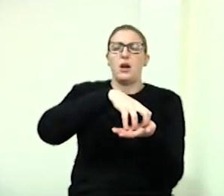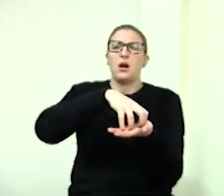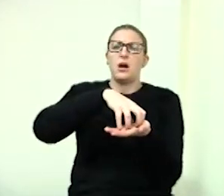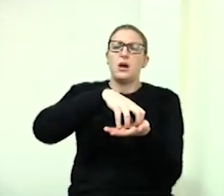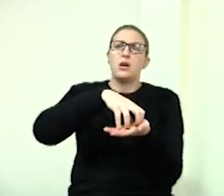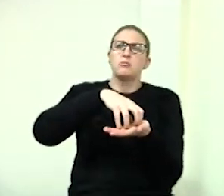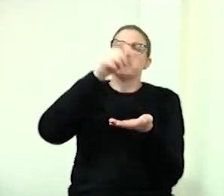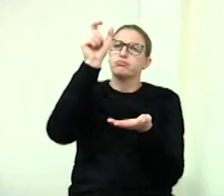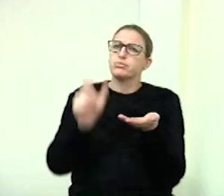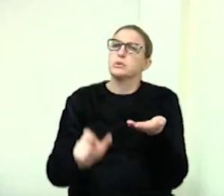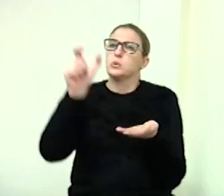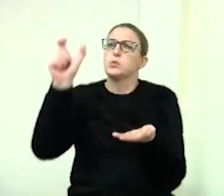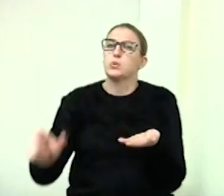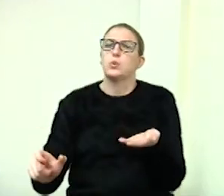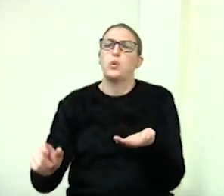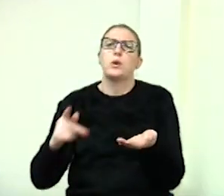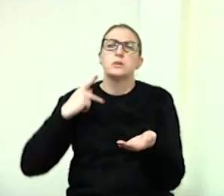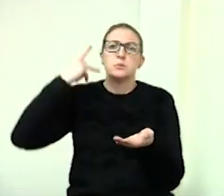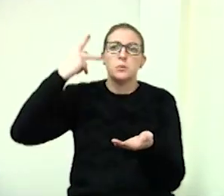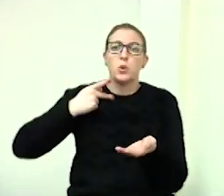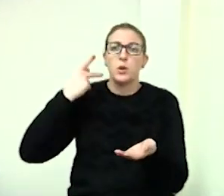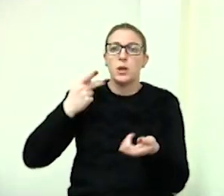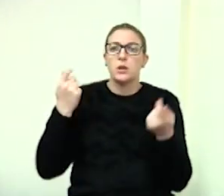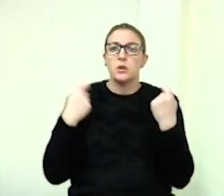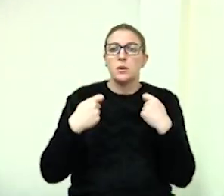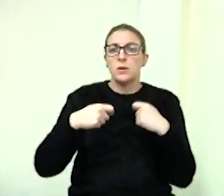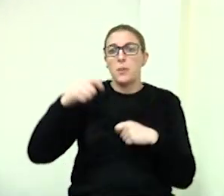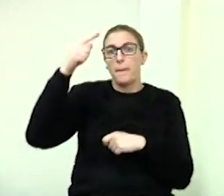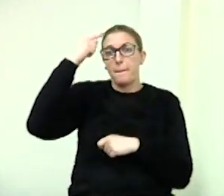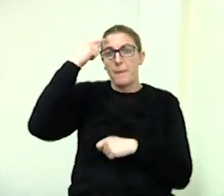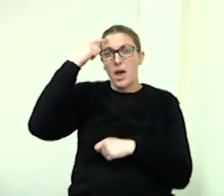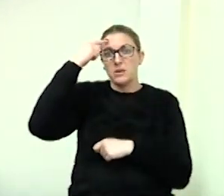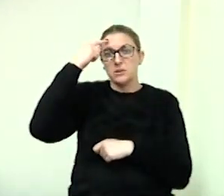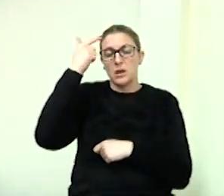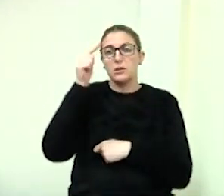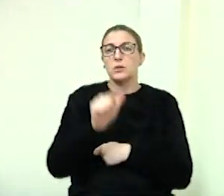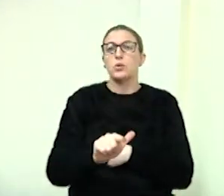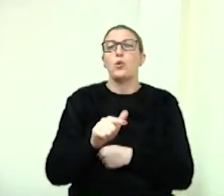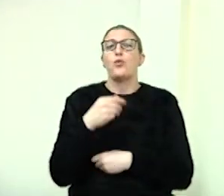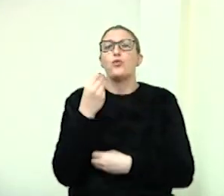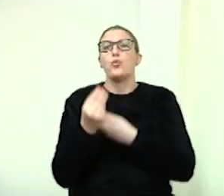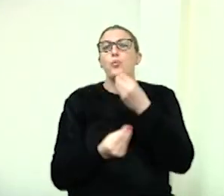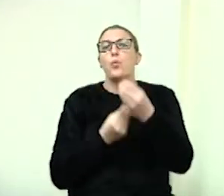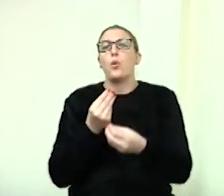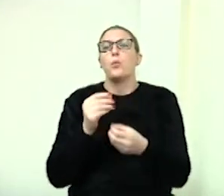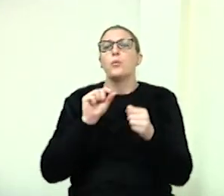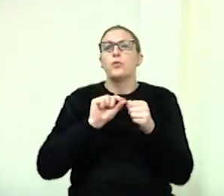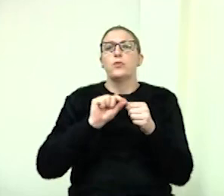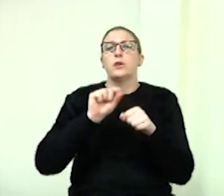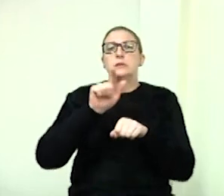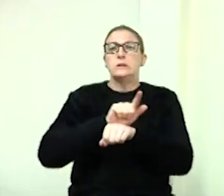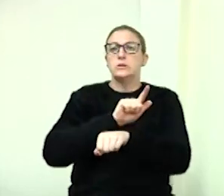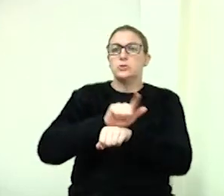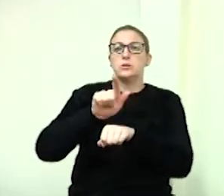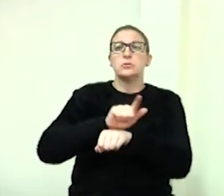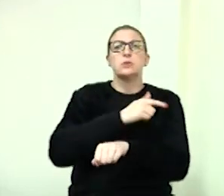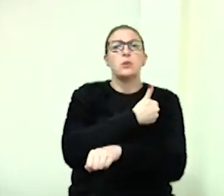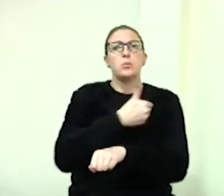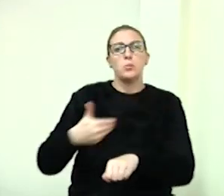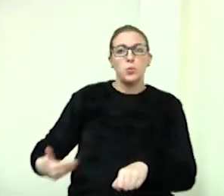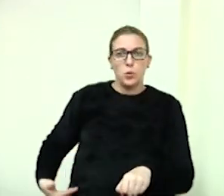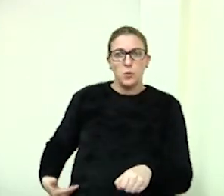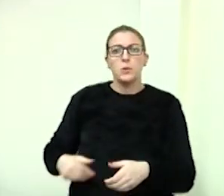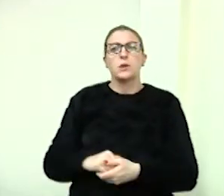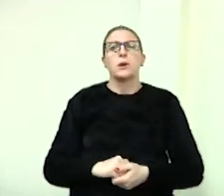agentes políticos precisam repensar como a gente vai fazer a questão da gestão pública. E acredito assim, que a